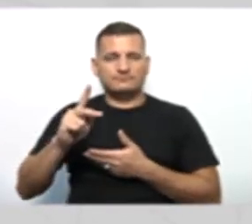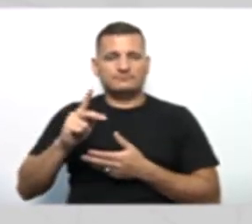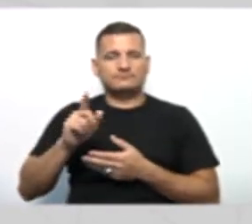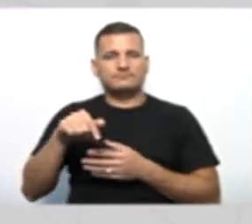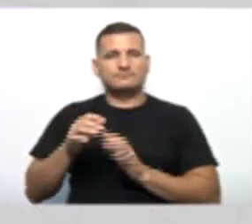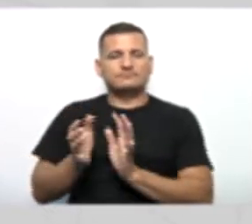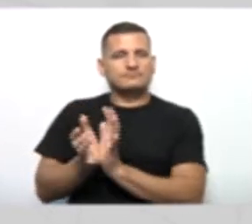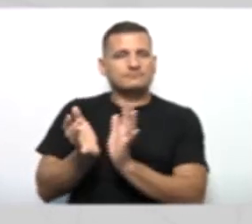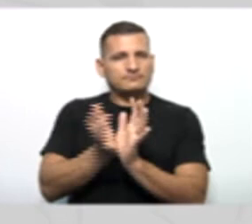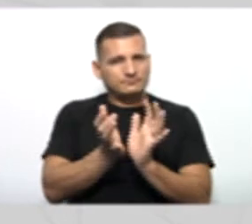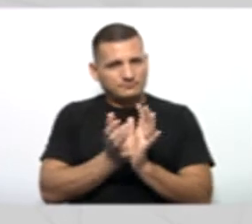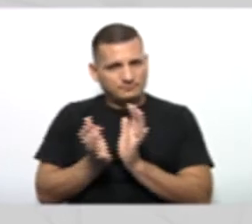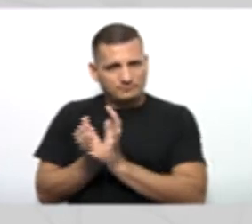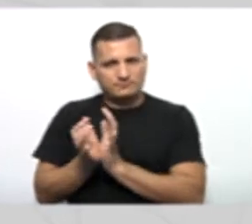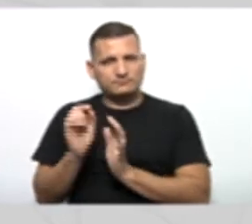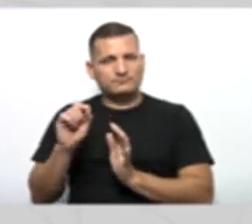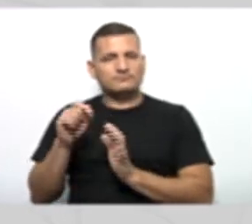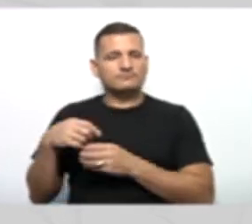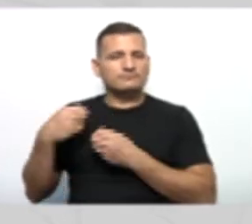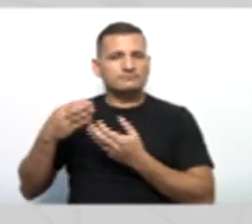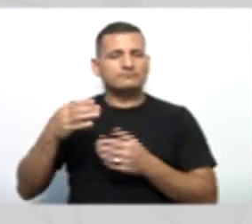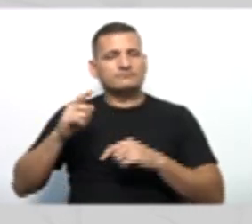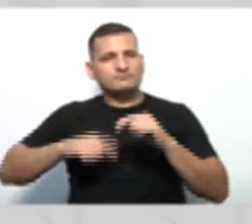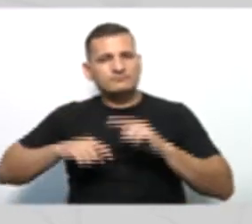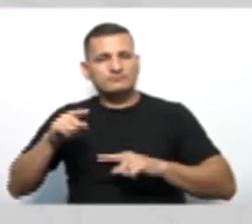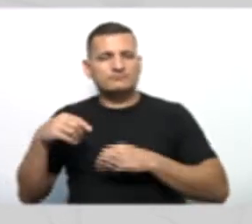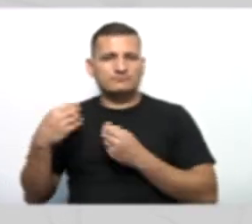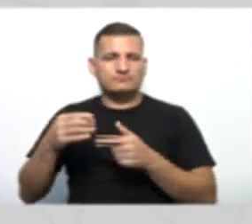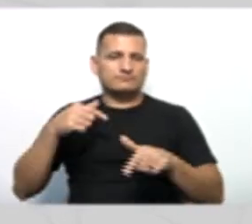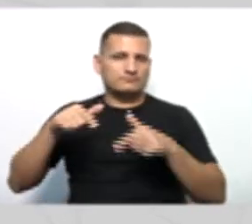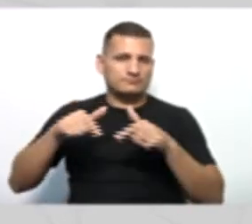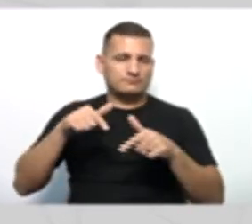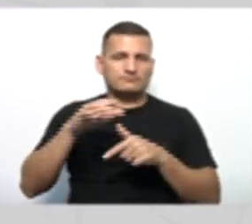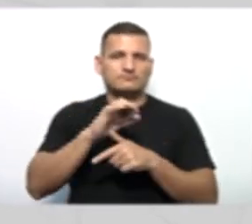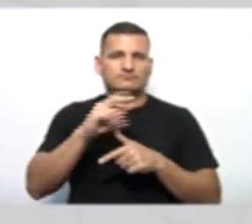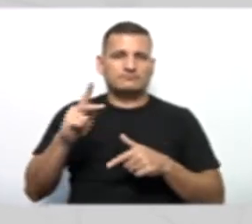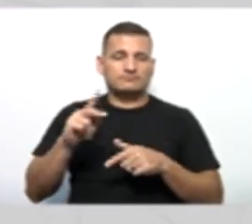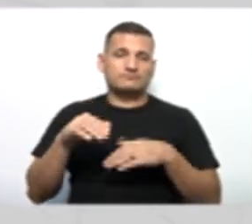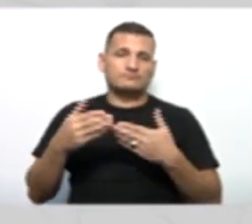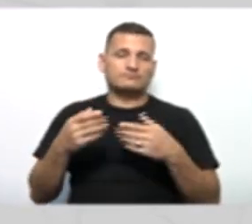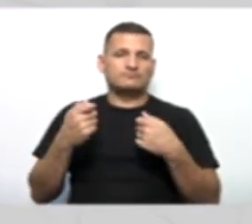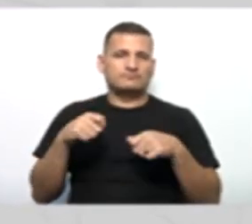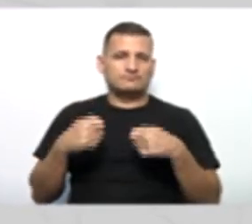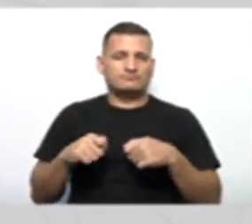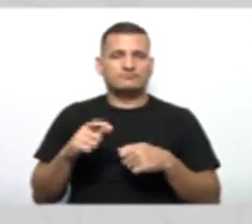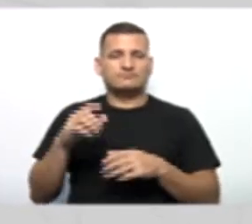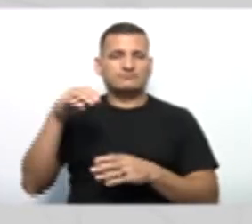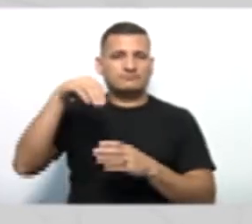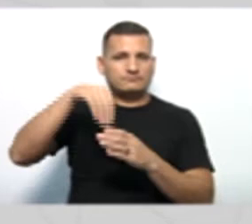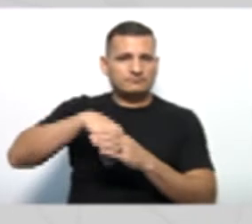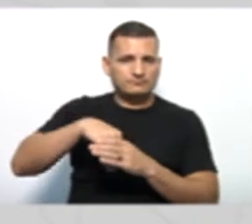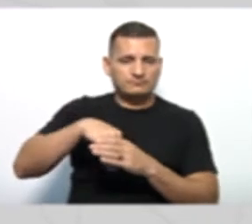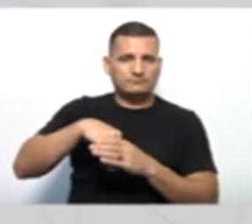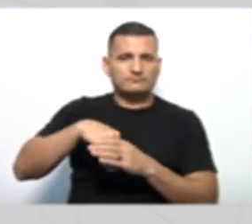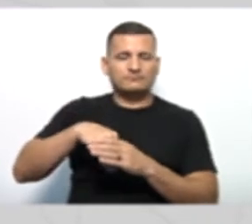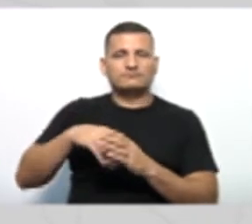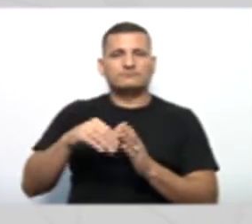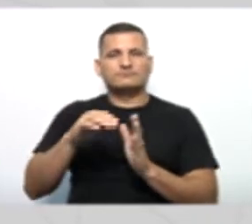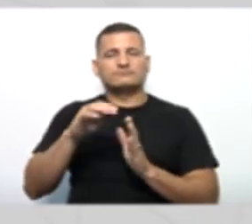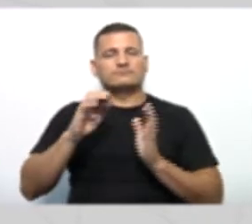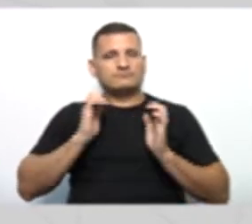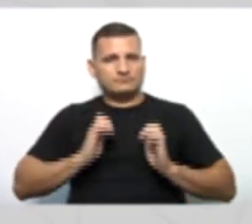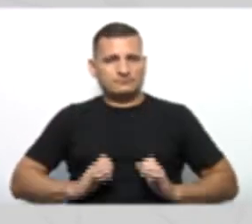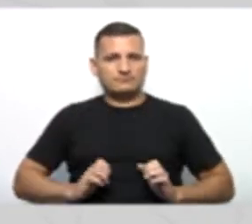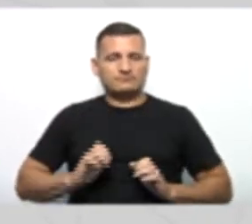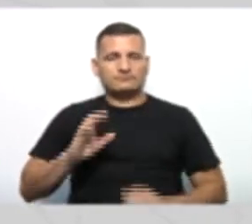são os grupos que fornecem serviços e produtos para cooperativo tão evidente que deve se estabelecer dentro do código de